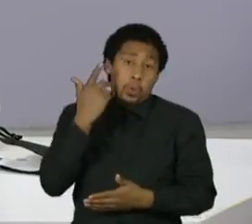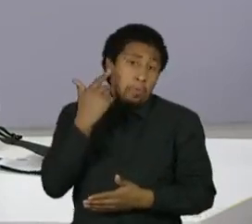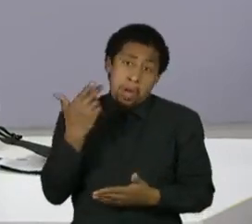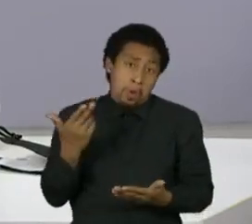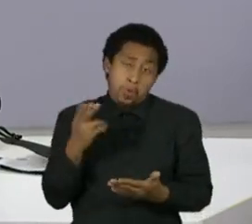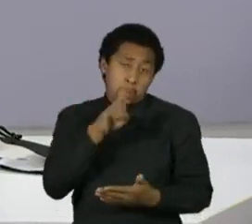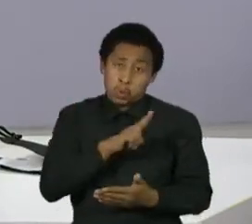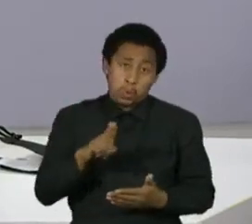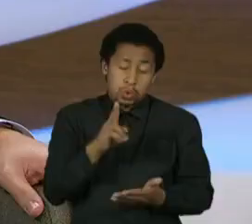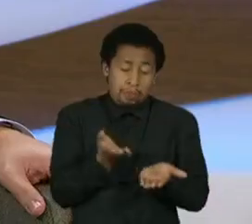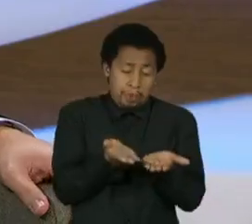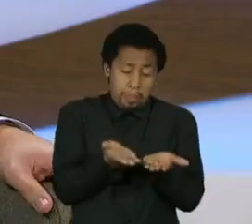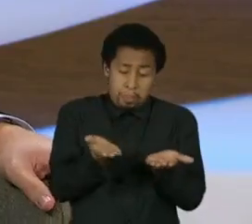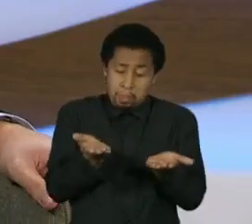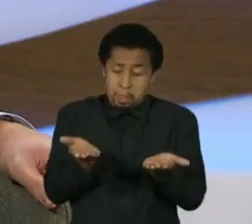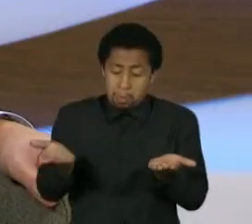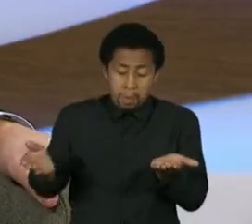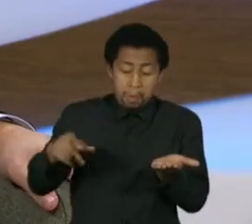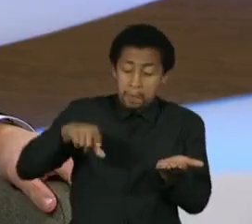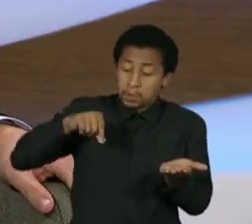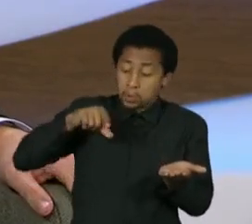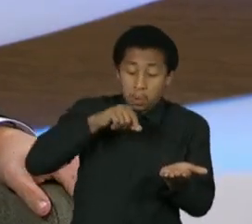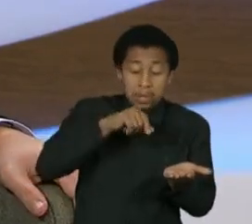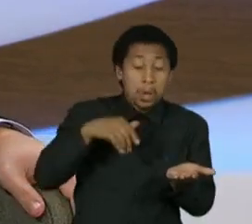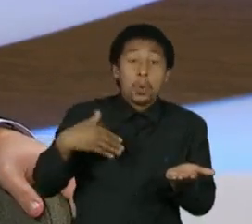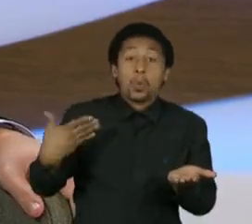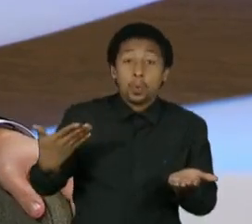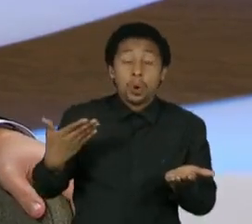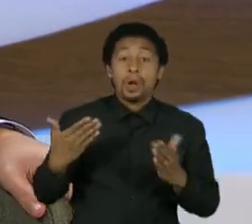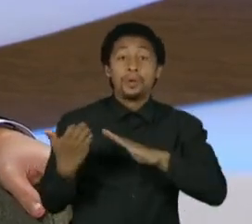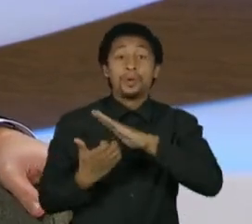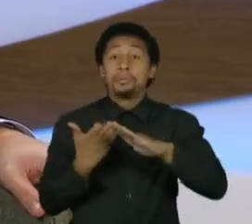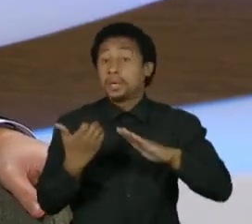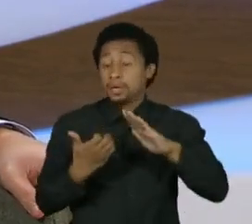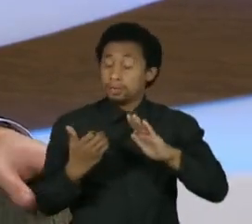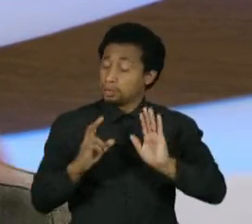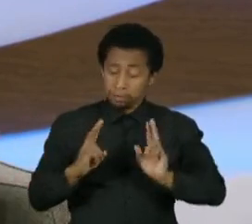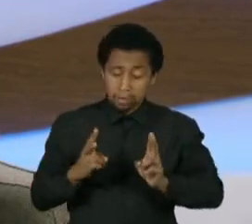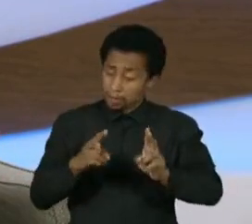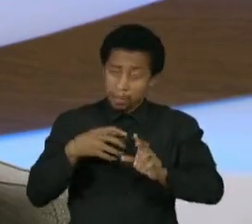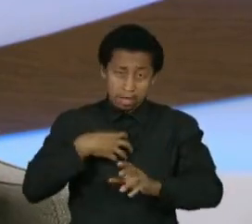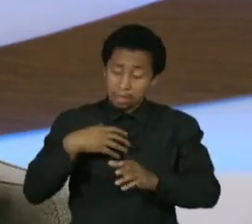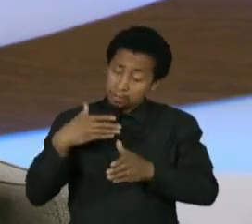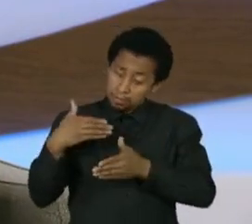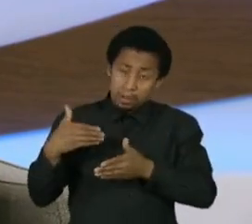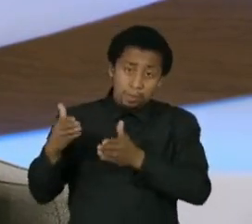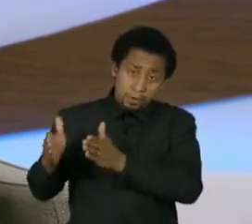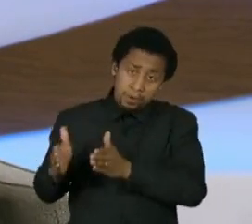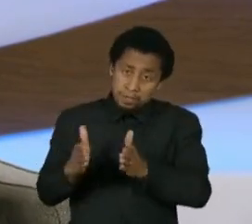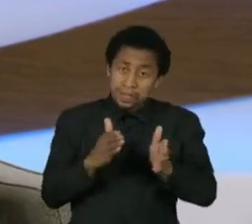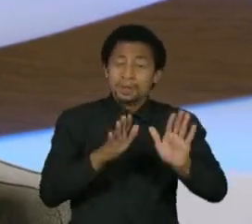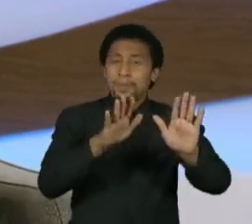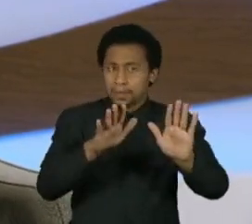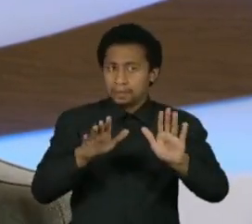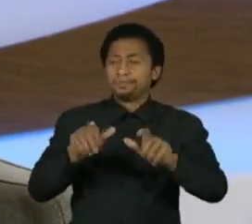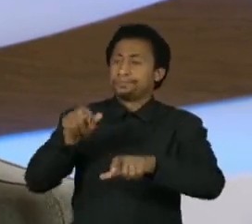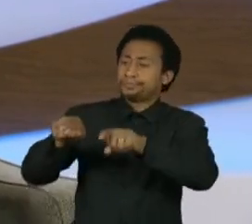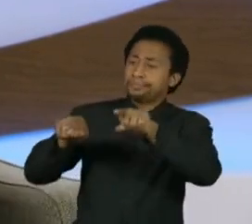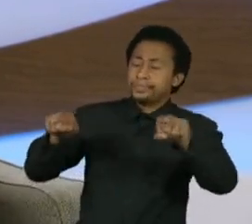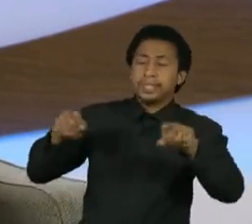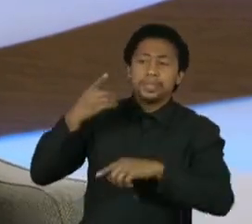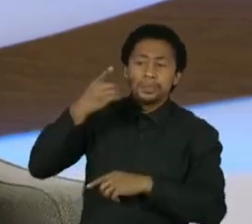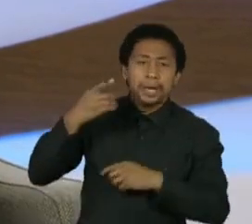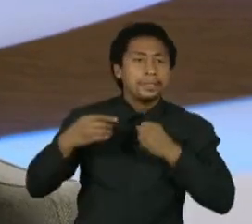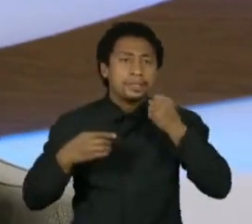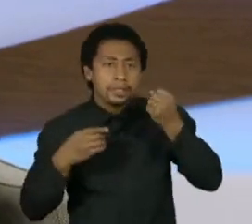e absolutamente transparente, eu duvido que não haja um anúncio por parte de um parlamentar nas suas redes sociais, num jornal ou dos veículos